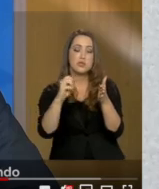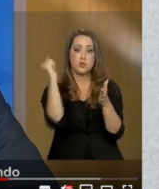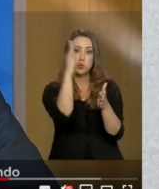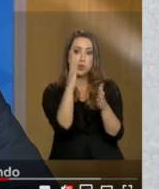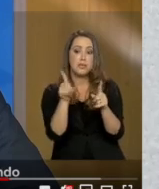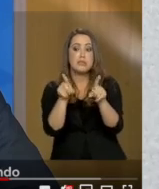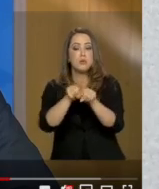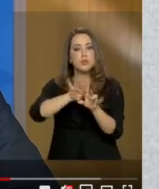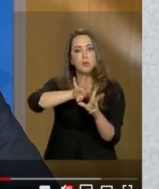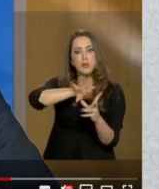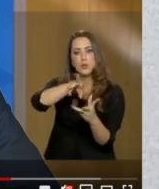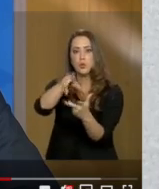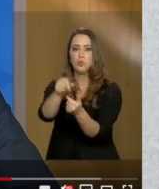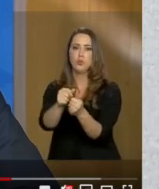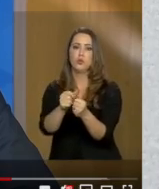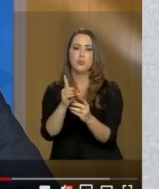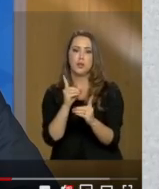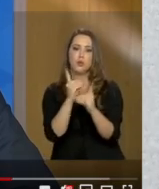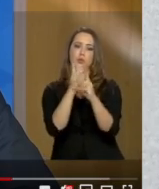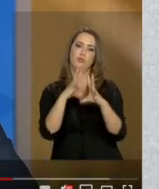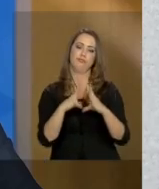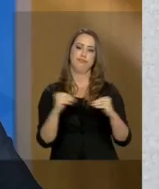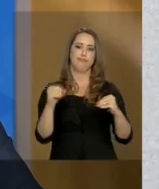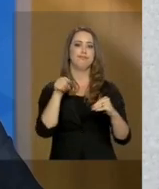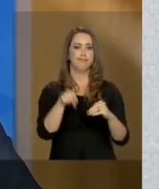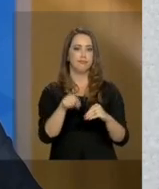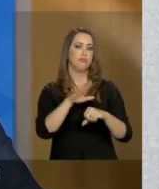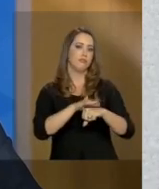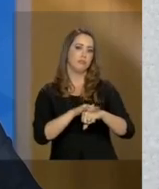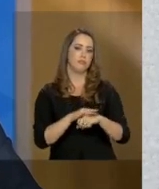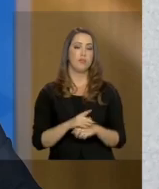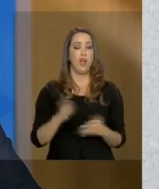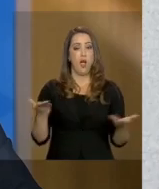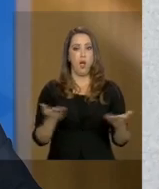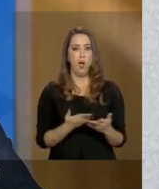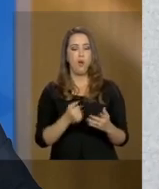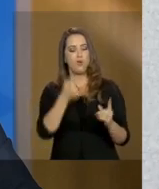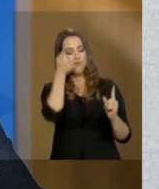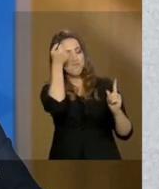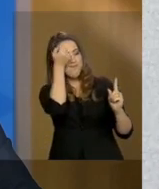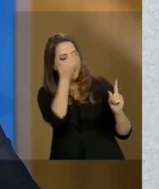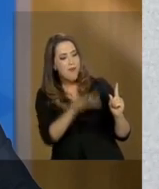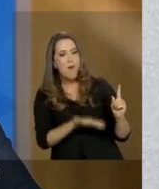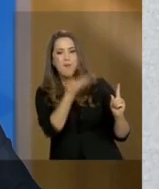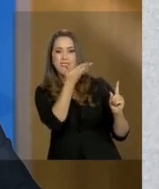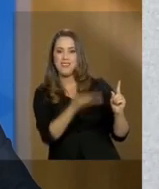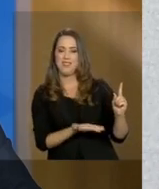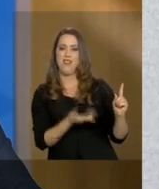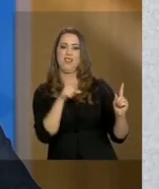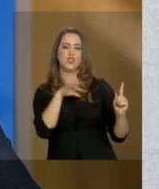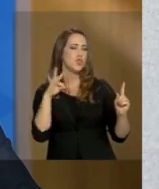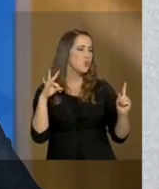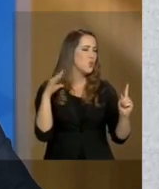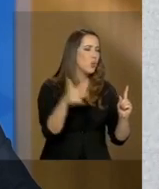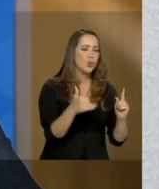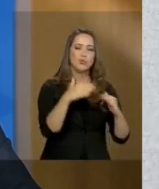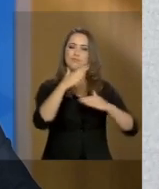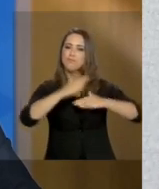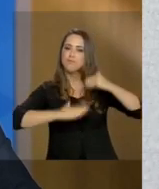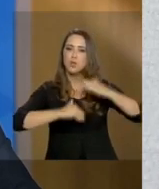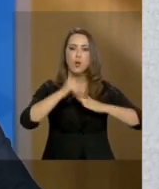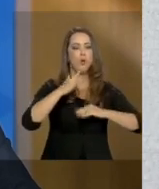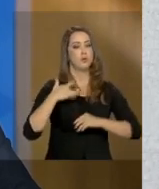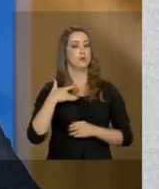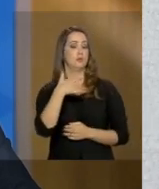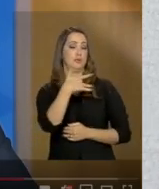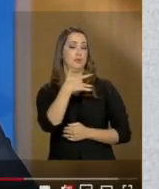mesmo. E do mundo, na cura dessa doença. Aproveito para render minha homenagem a todos os